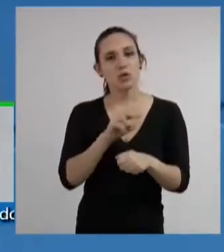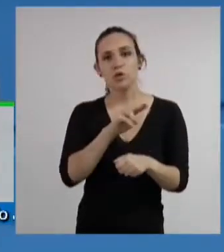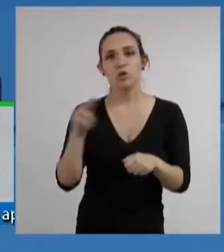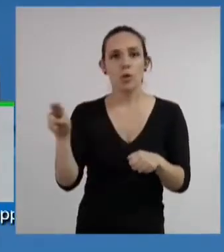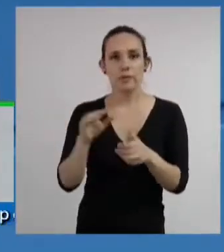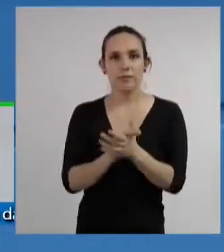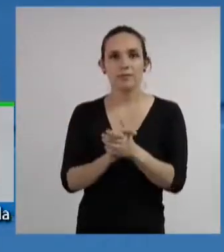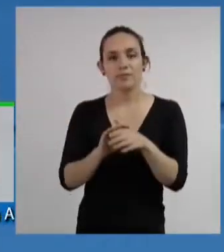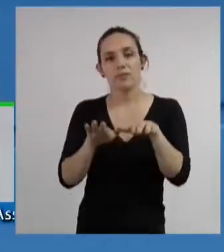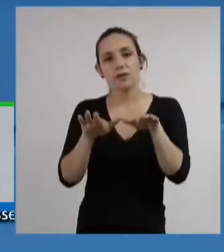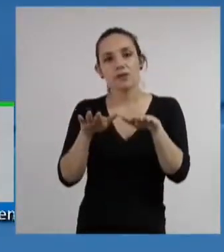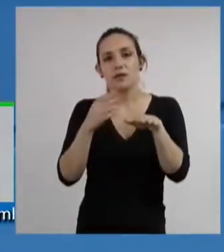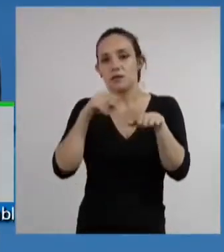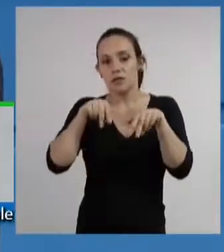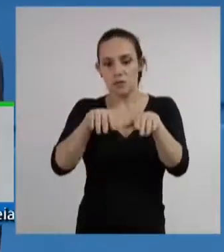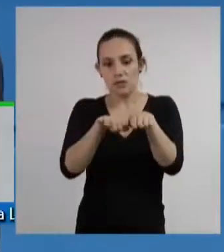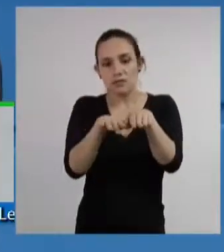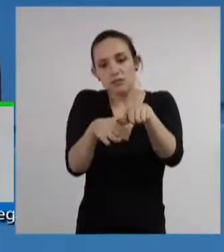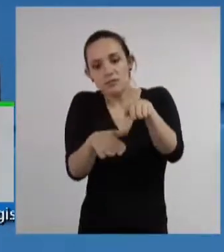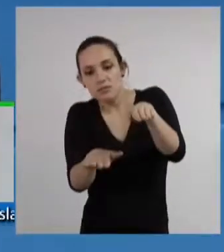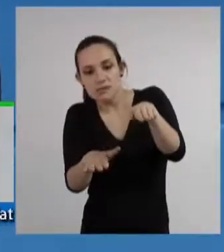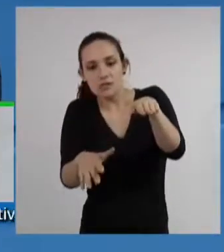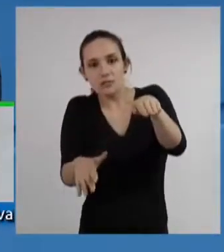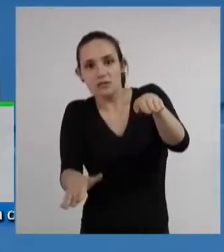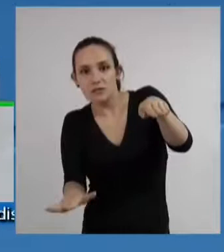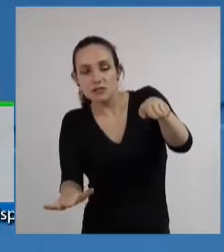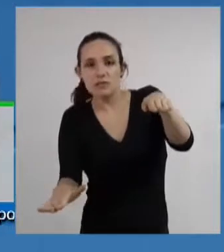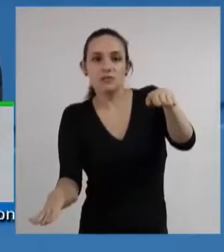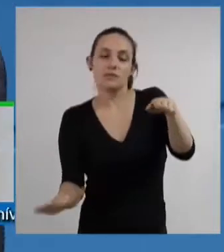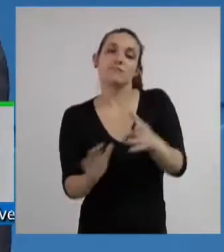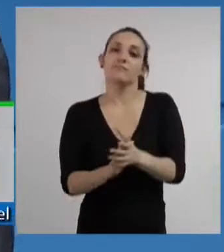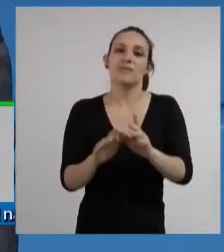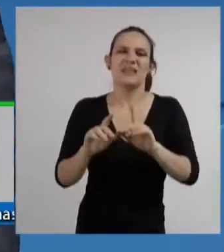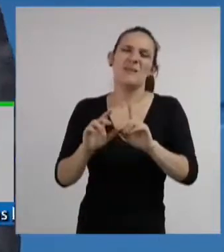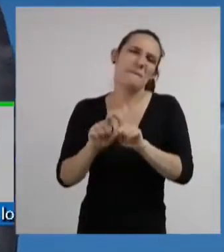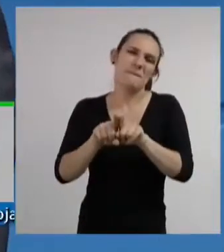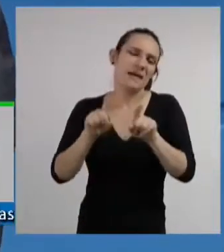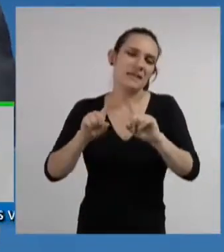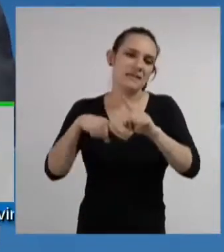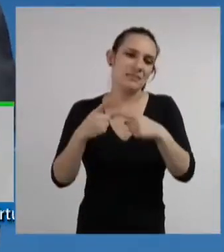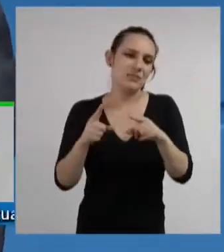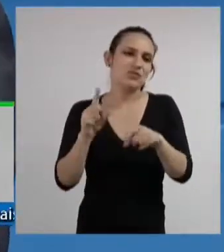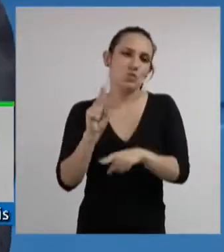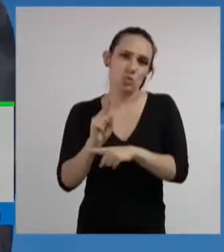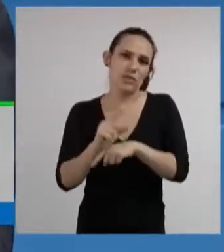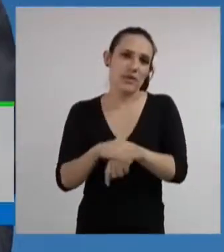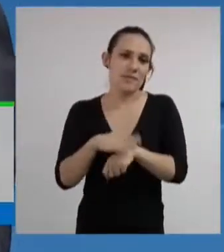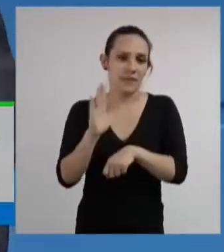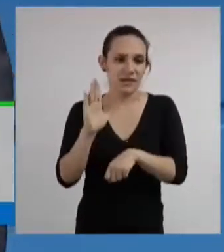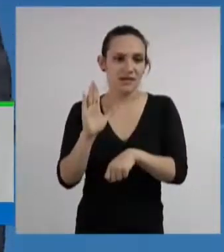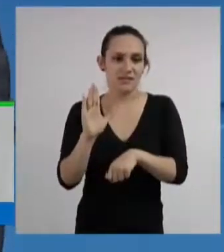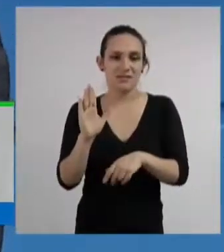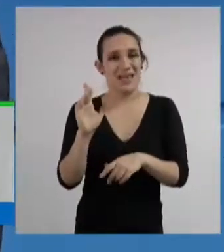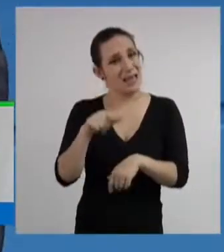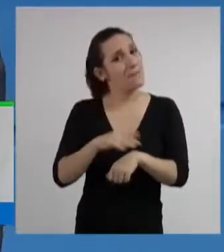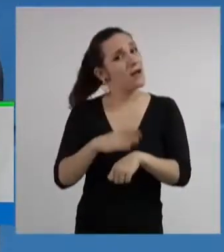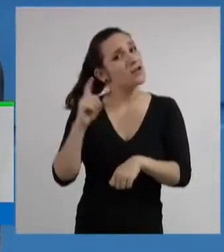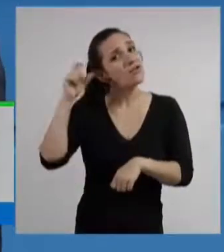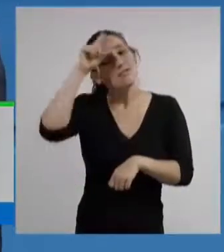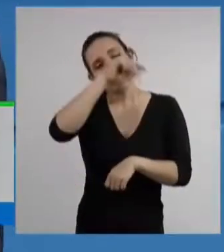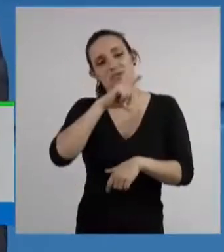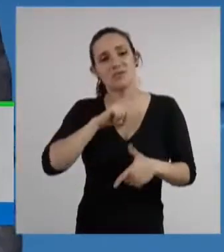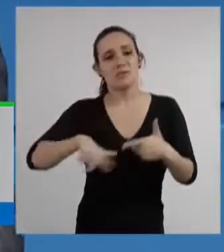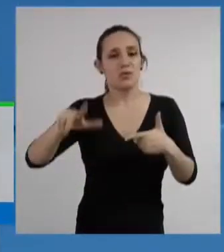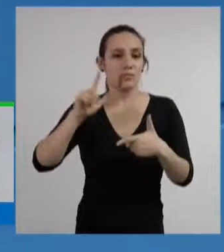Depois senta-se com o plantio direto e o solo fica mais preservado e é muito mais difícil